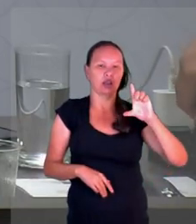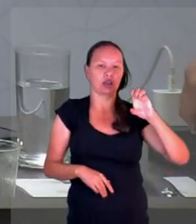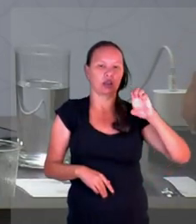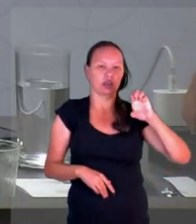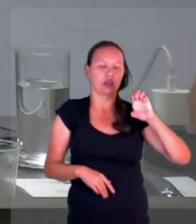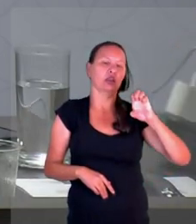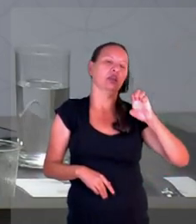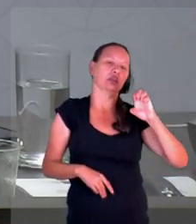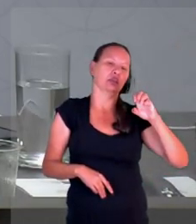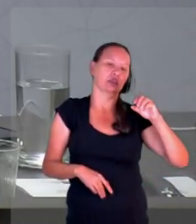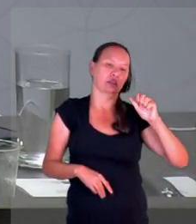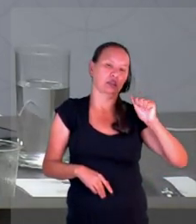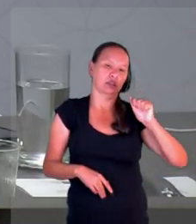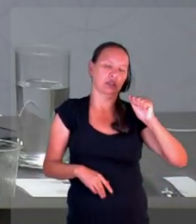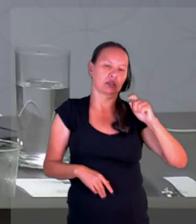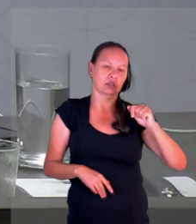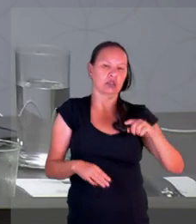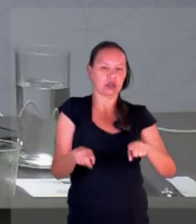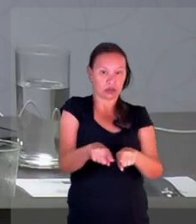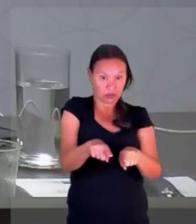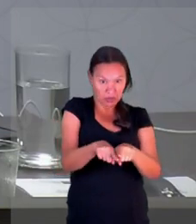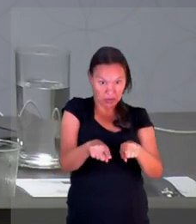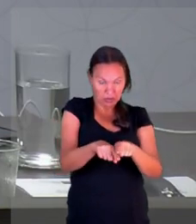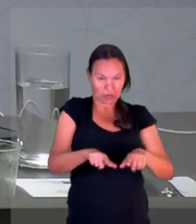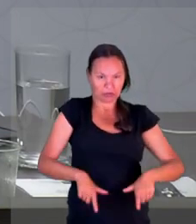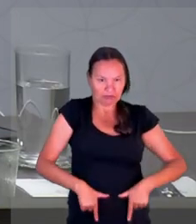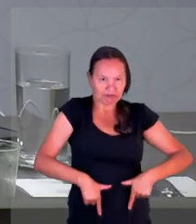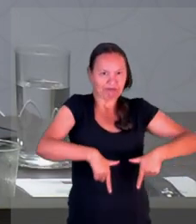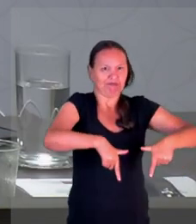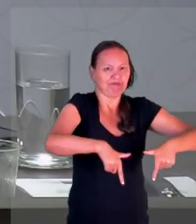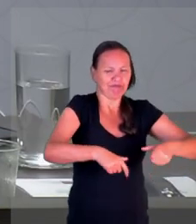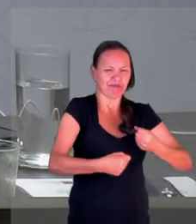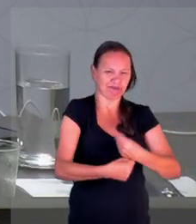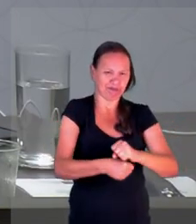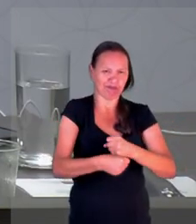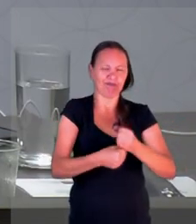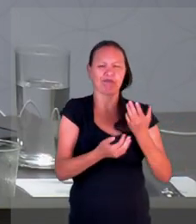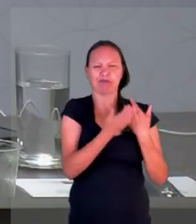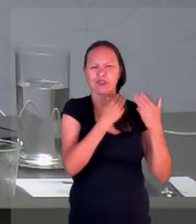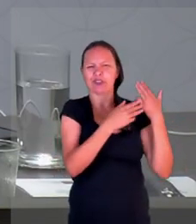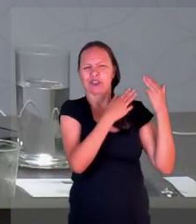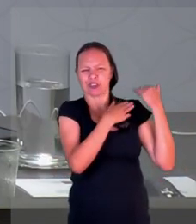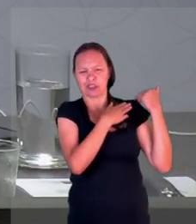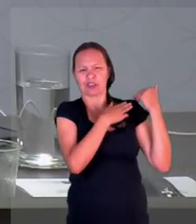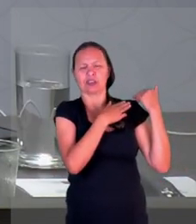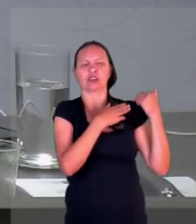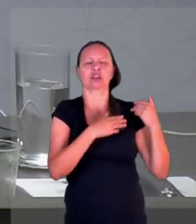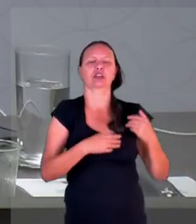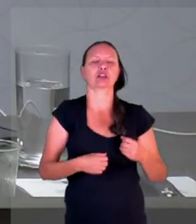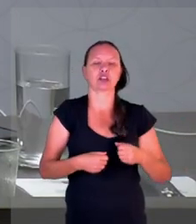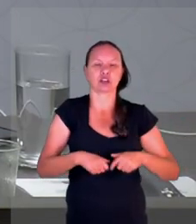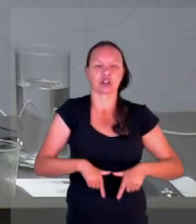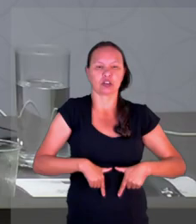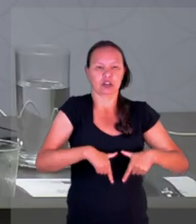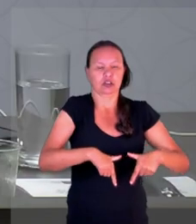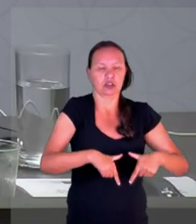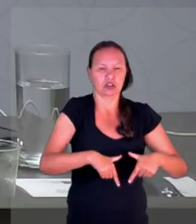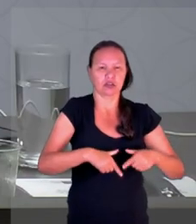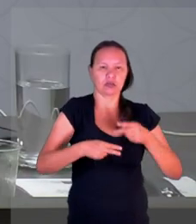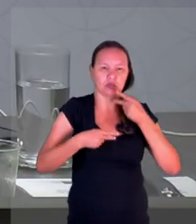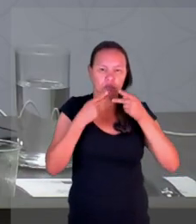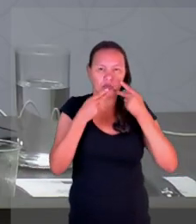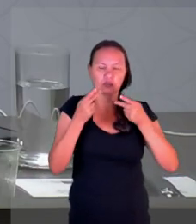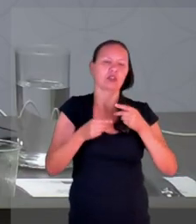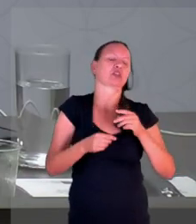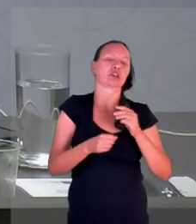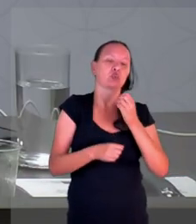estamos aí nessa luta há muitos anos enfim é como o Olímpio colocou depois de tantas falas né a parte